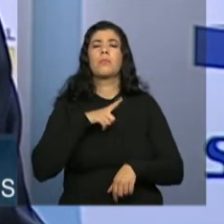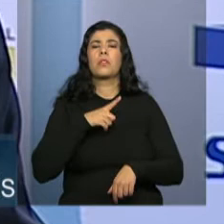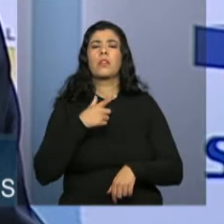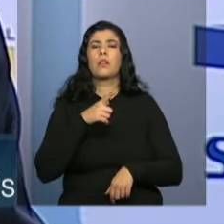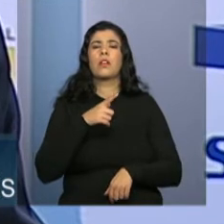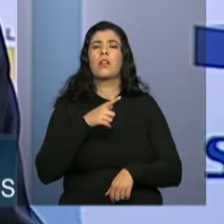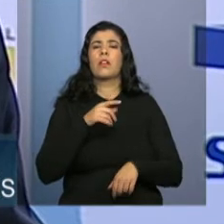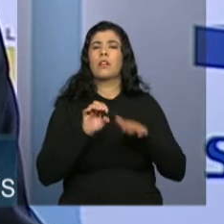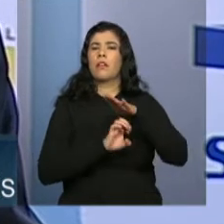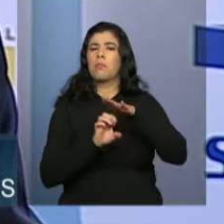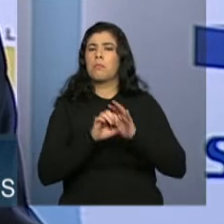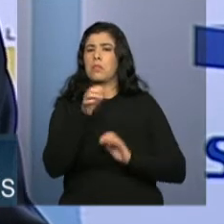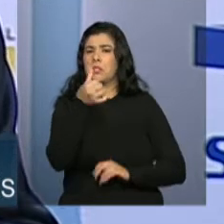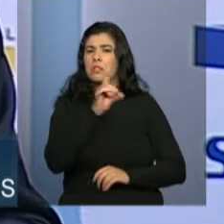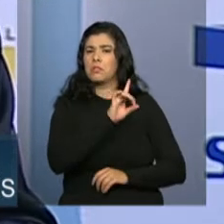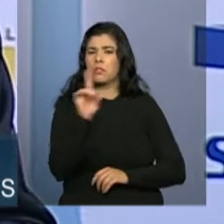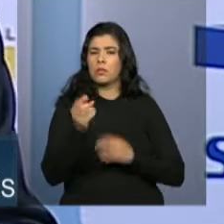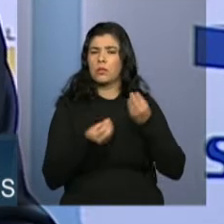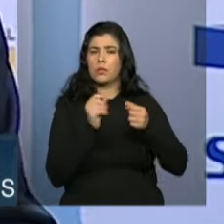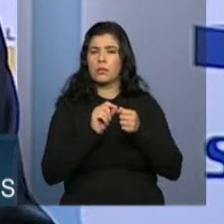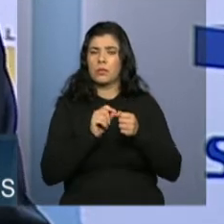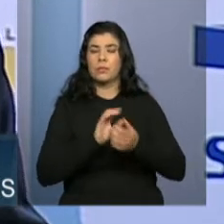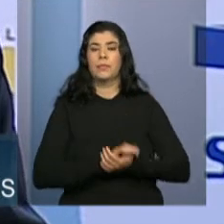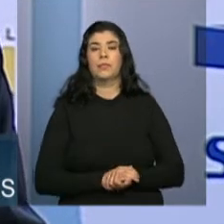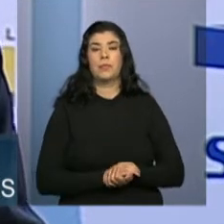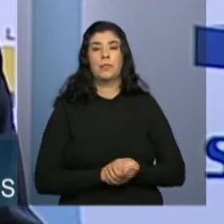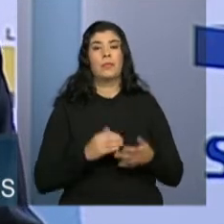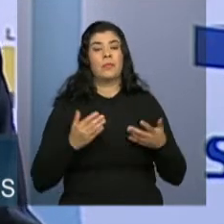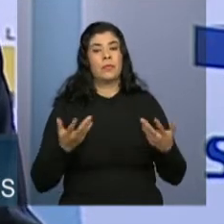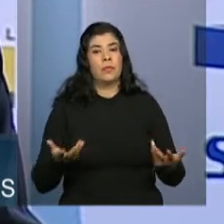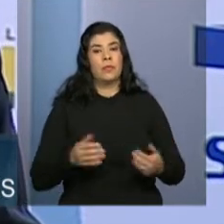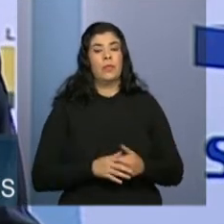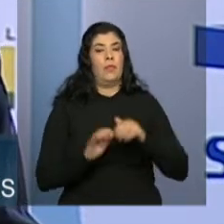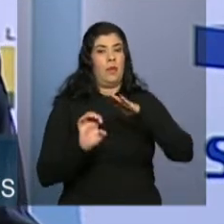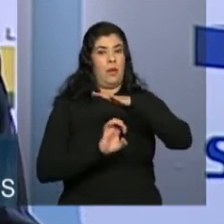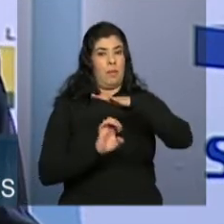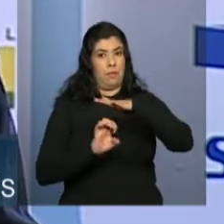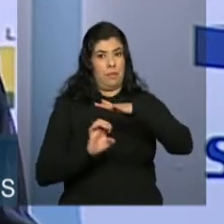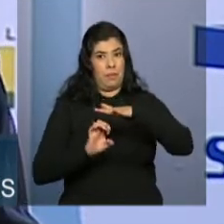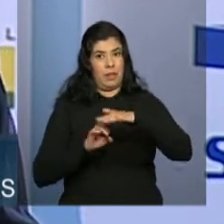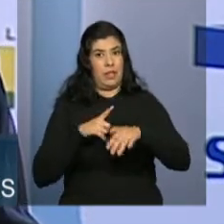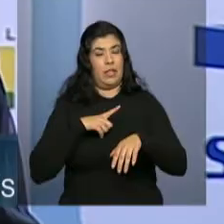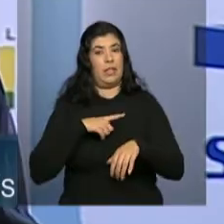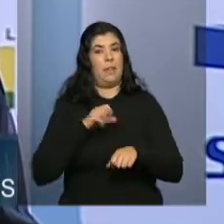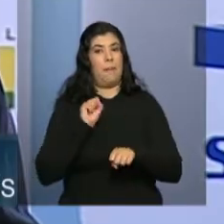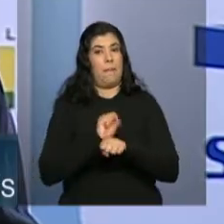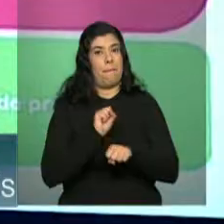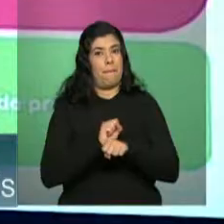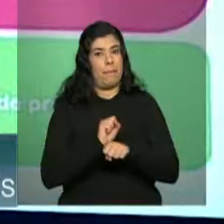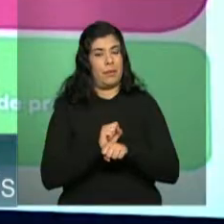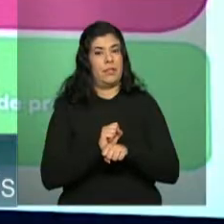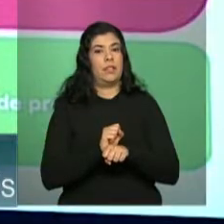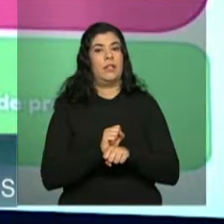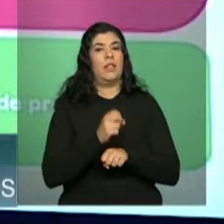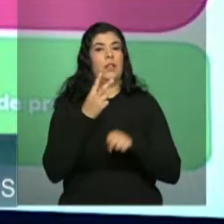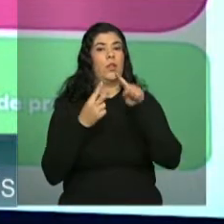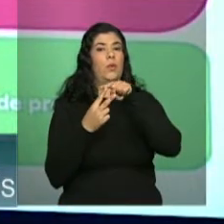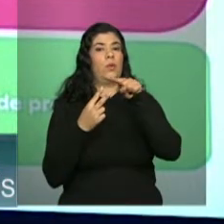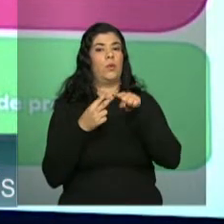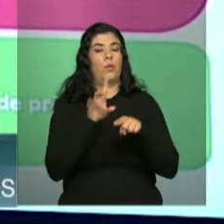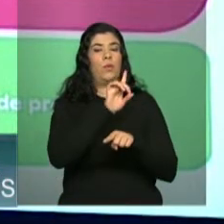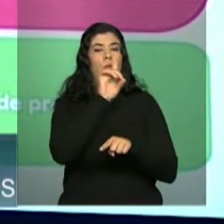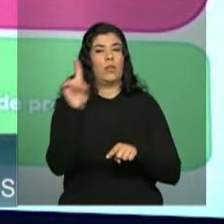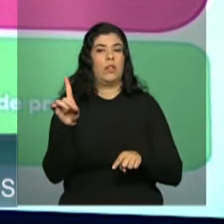a alprado da das empresas para entregar o relatório comercialização a gente vai ter dois prazos agora né